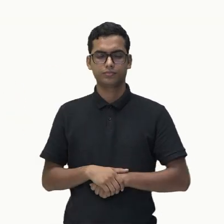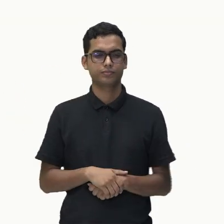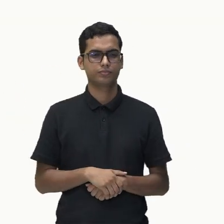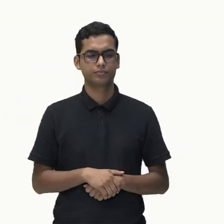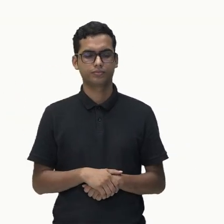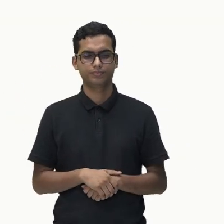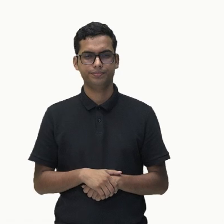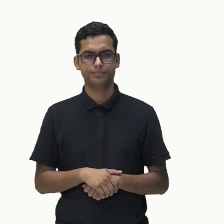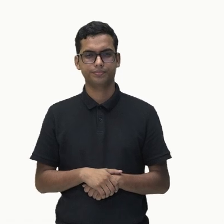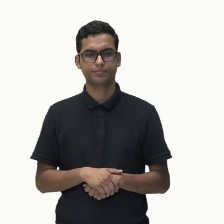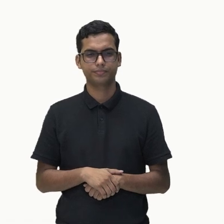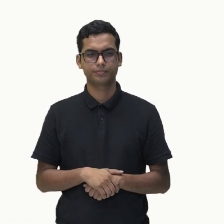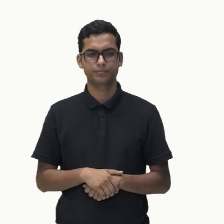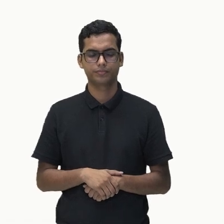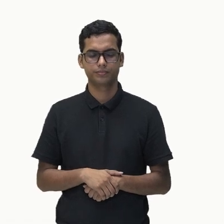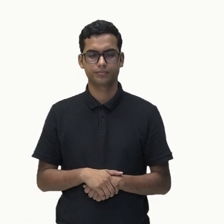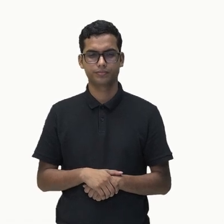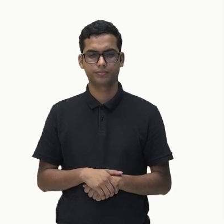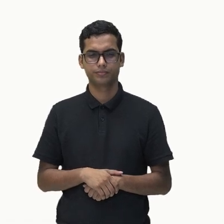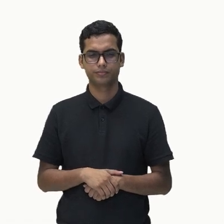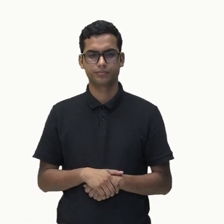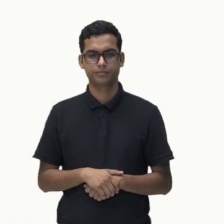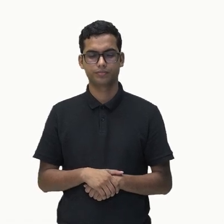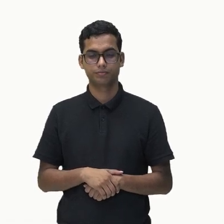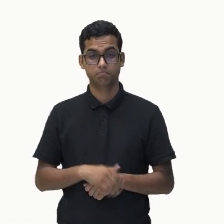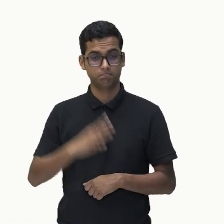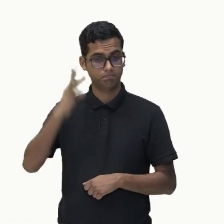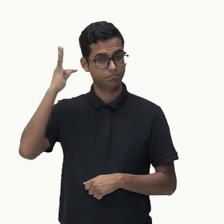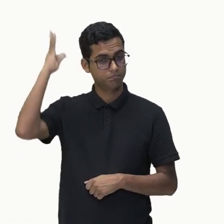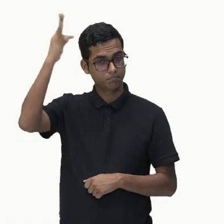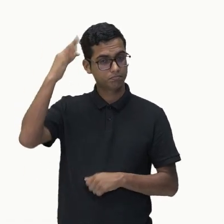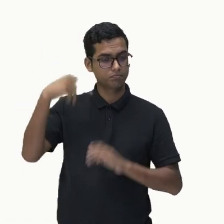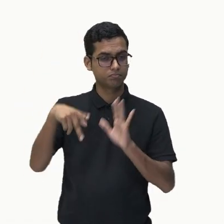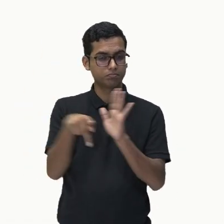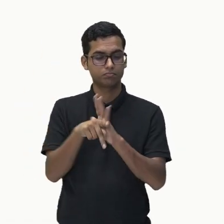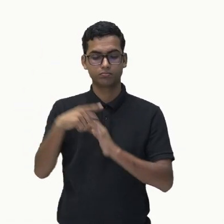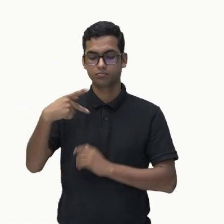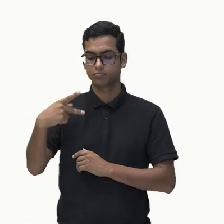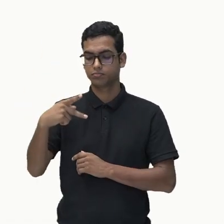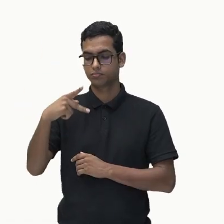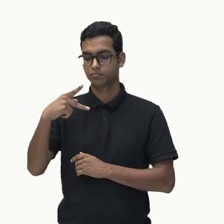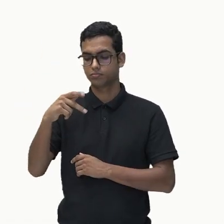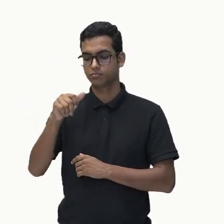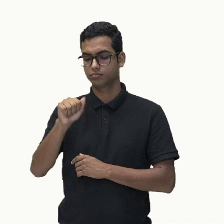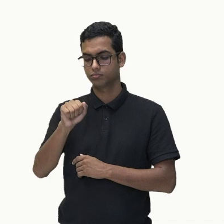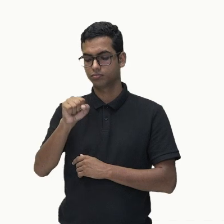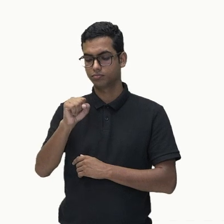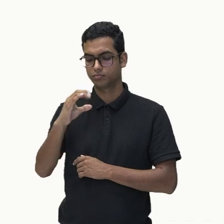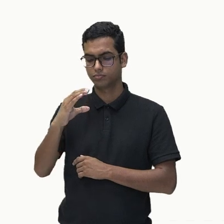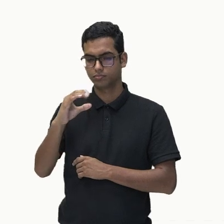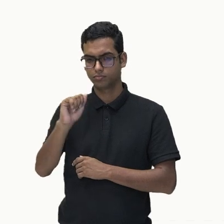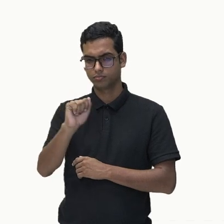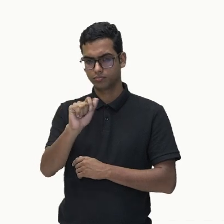Segundo o princípio ou o Teorema de Pascal, um acréscimo de pressão, ou